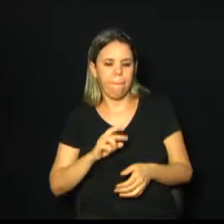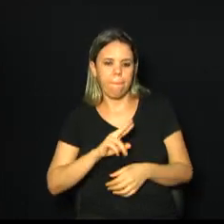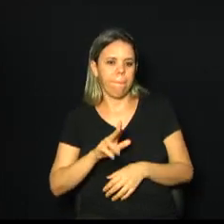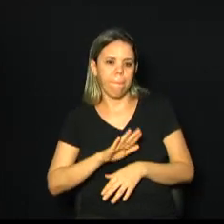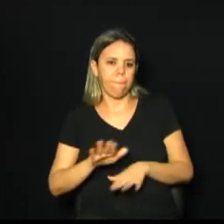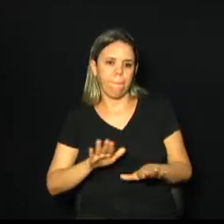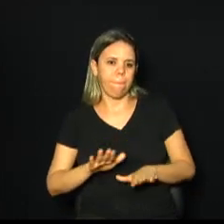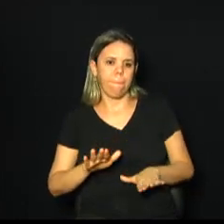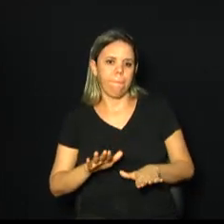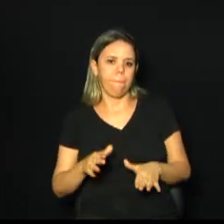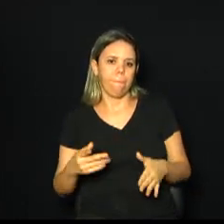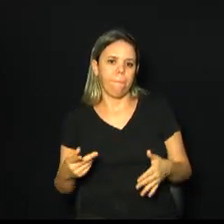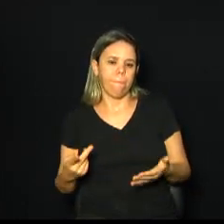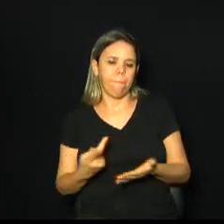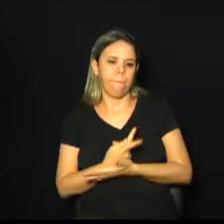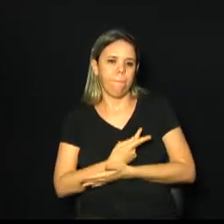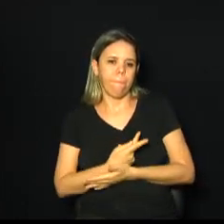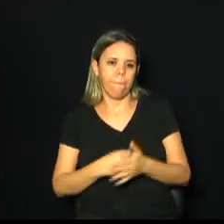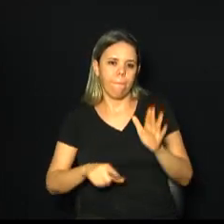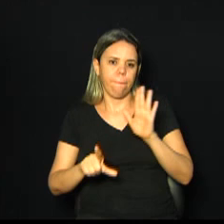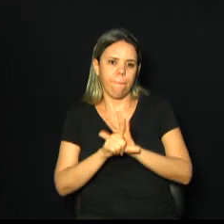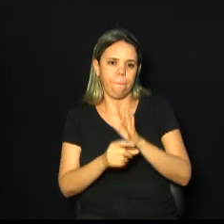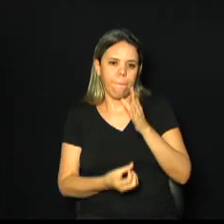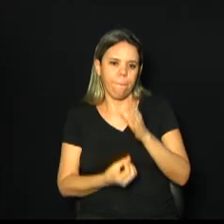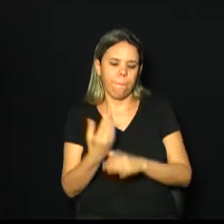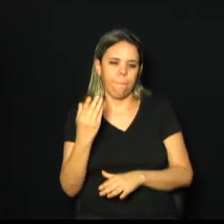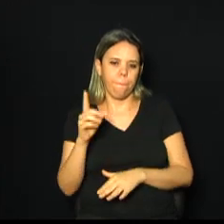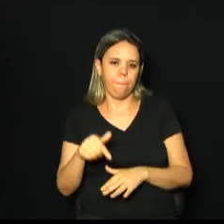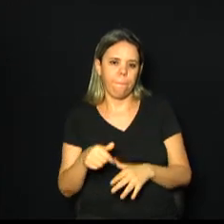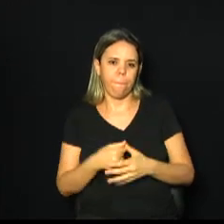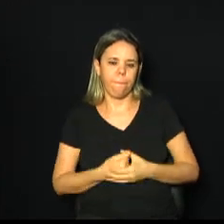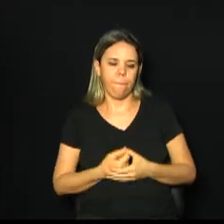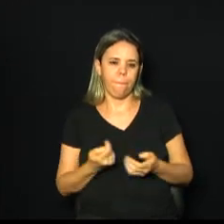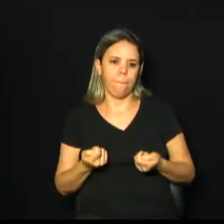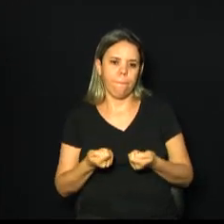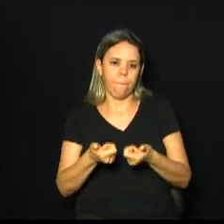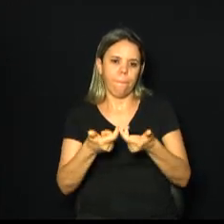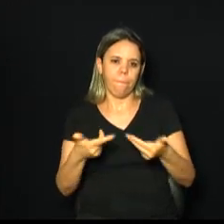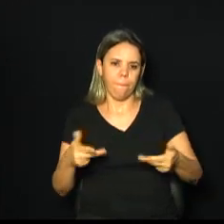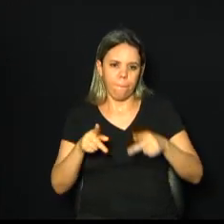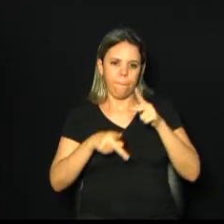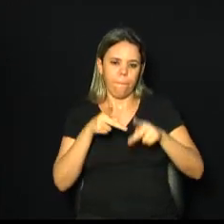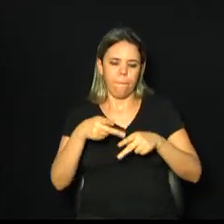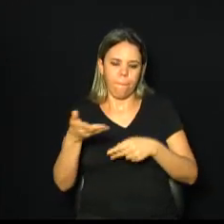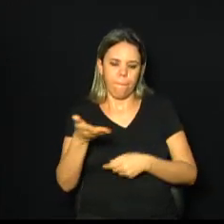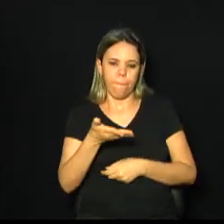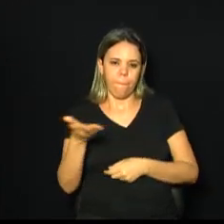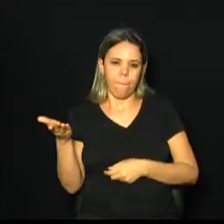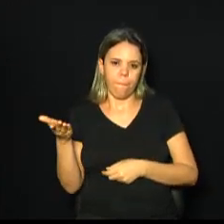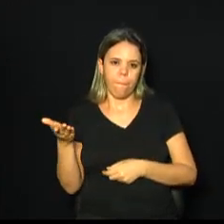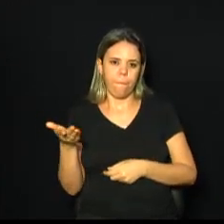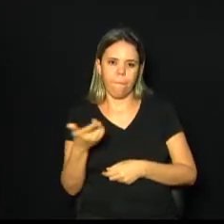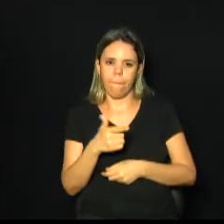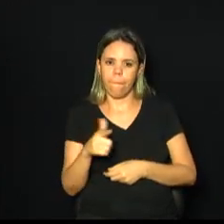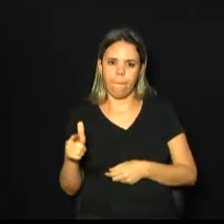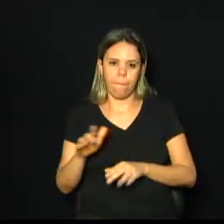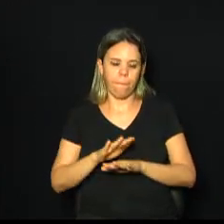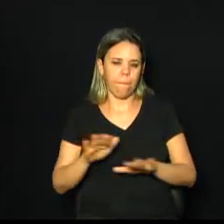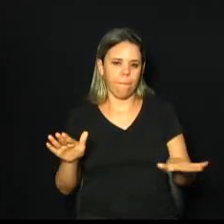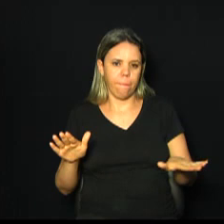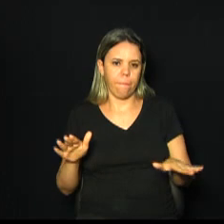coisa desleal, que é uma lei que foi criada para ser benéfica para o povo, né? Que você não vai ter mais